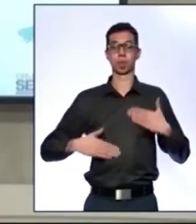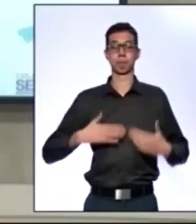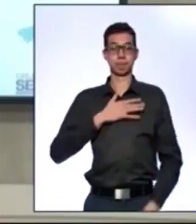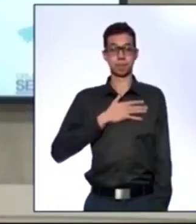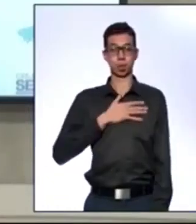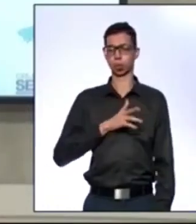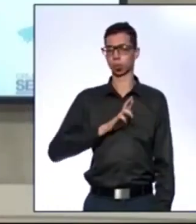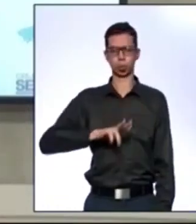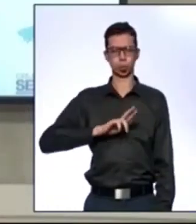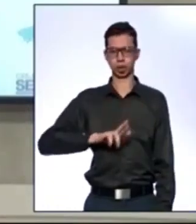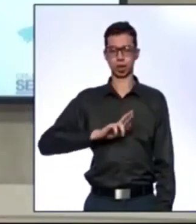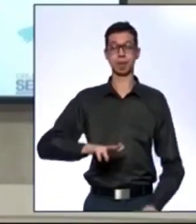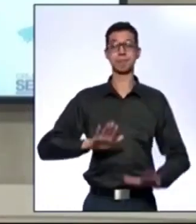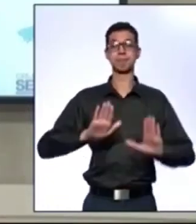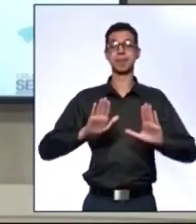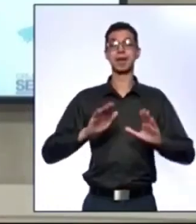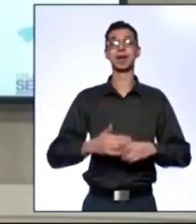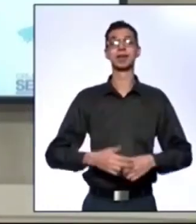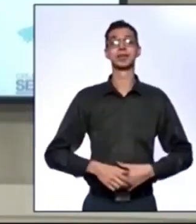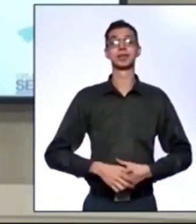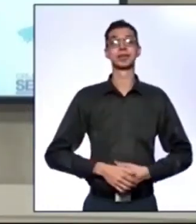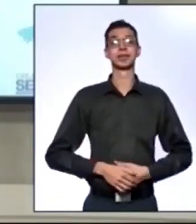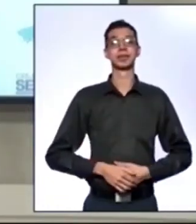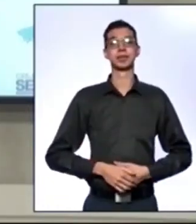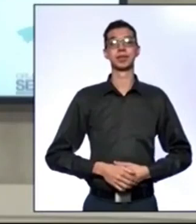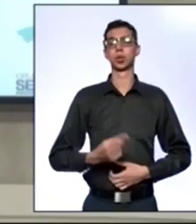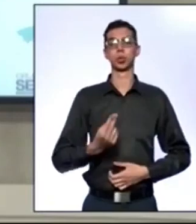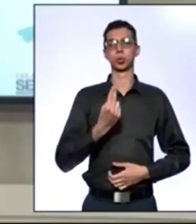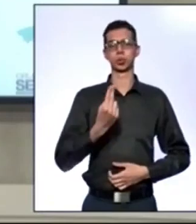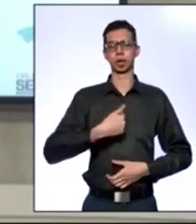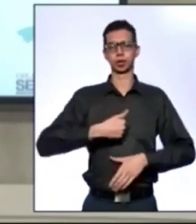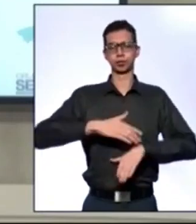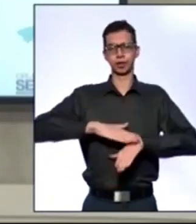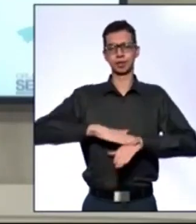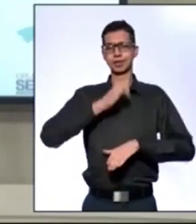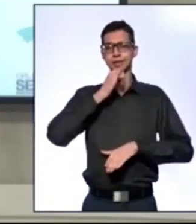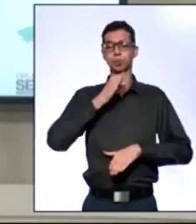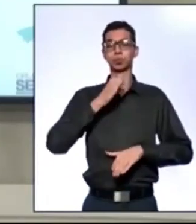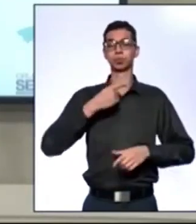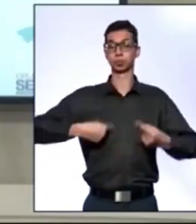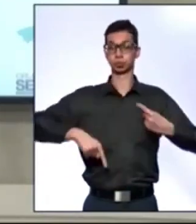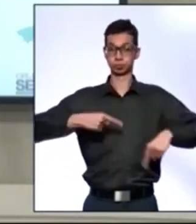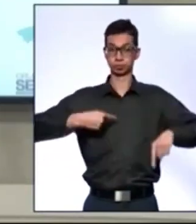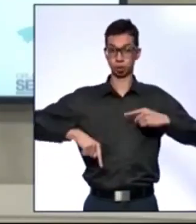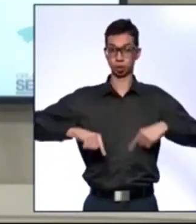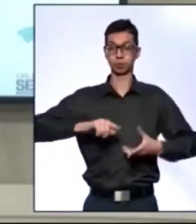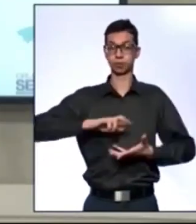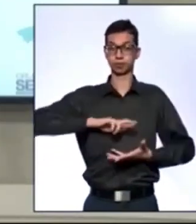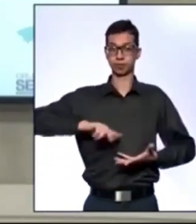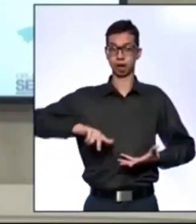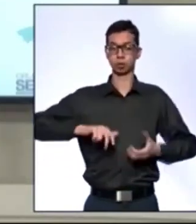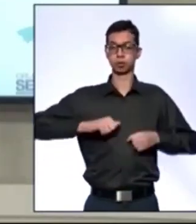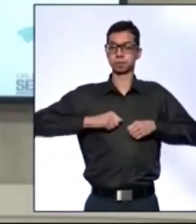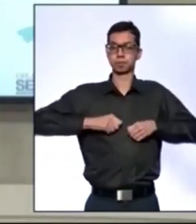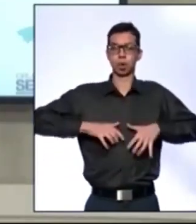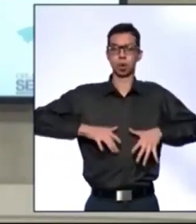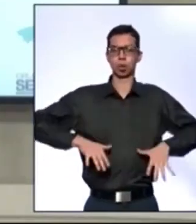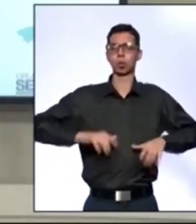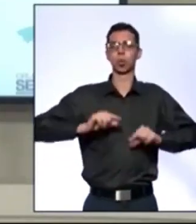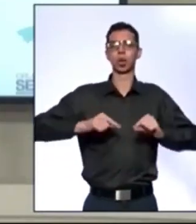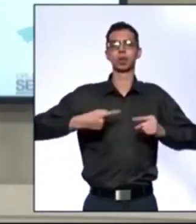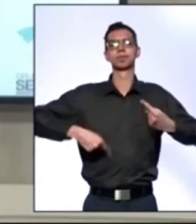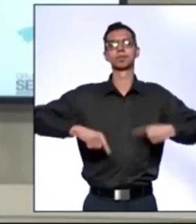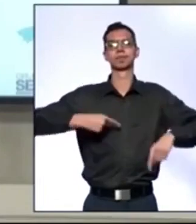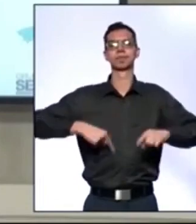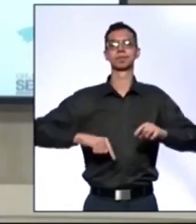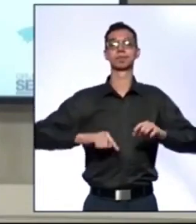mim, mas que não desencadeiam a produção de anticorpos. Então, essas moléculas não são antígenos. Para ser classificada como